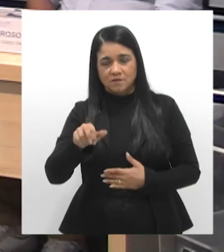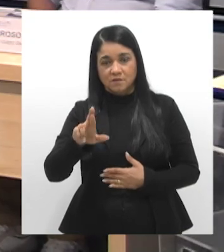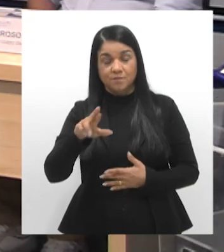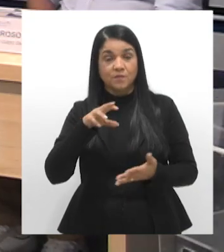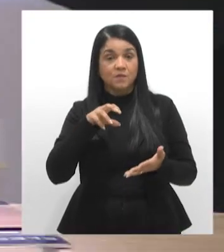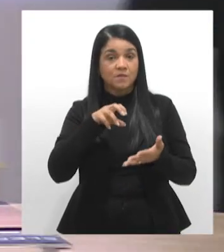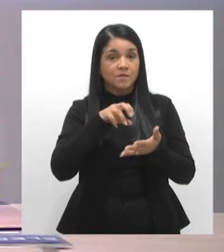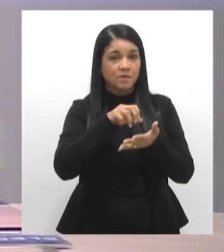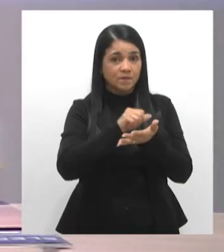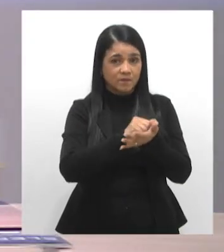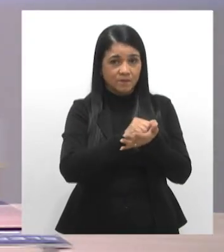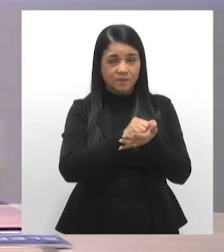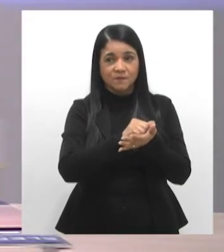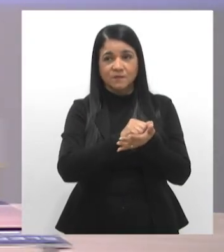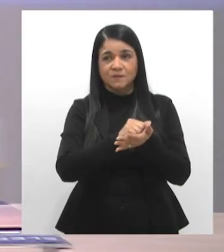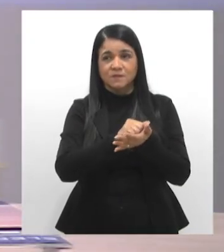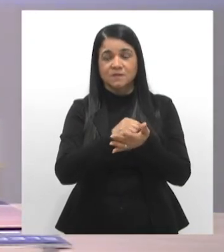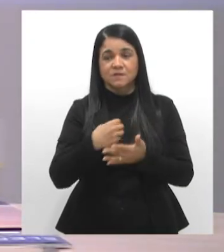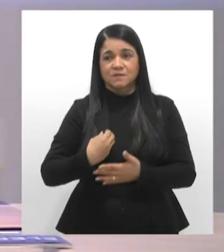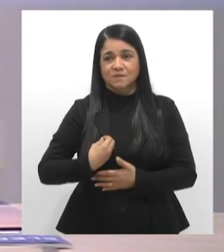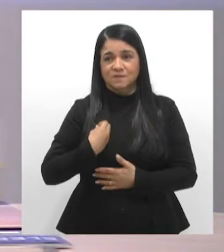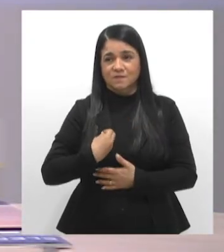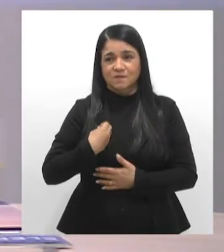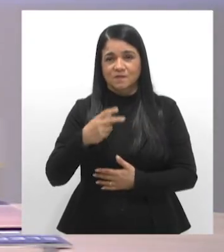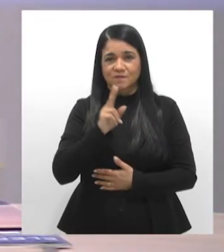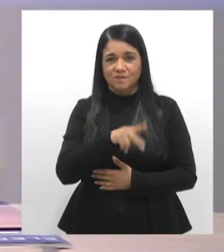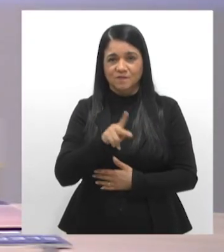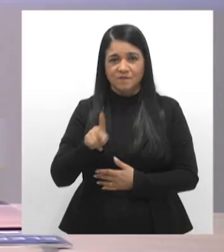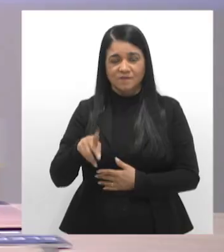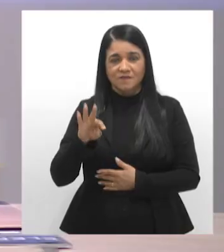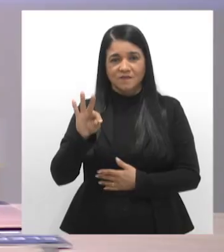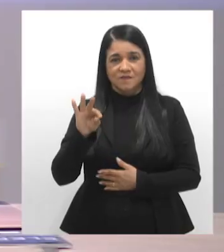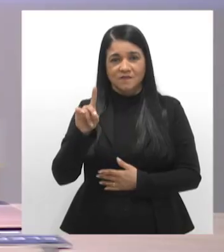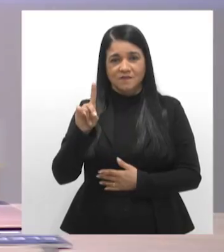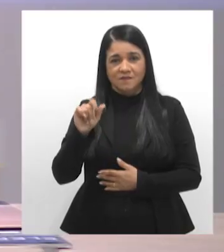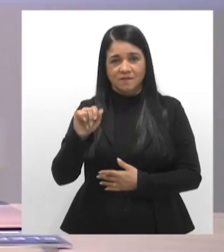Registrando a presença da professora Daiane.